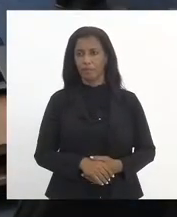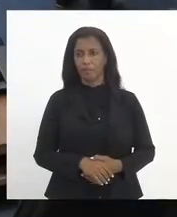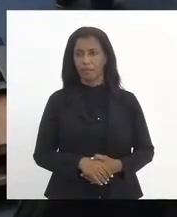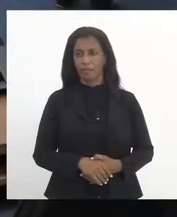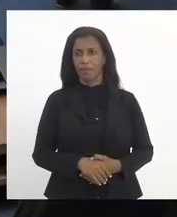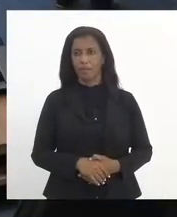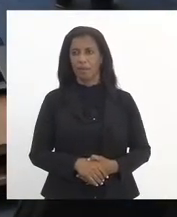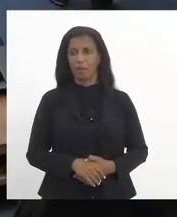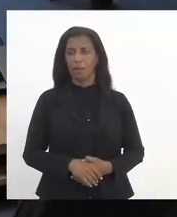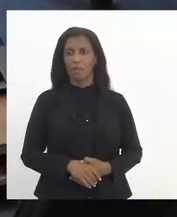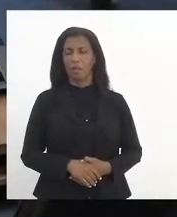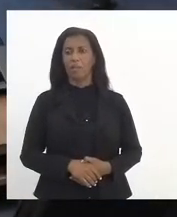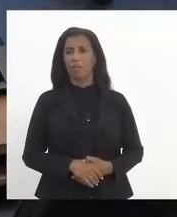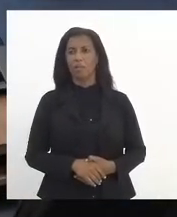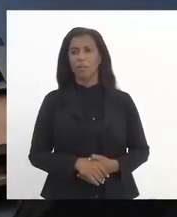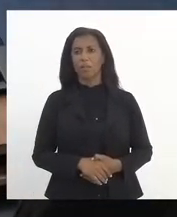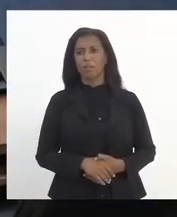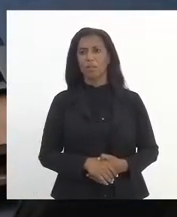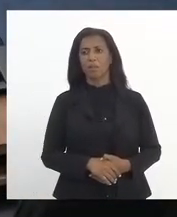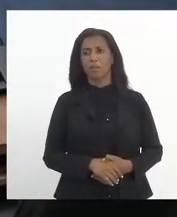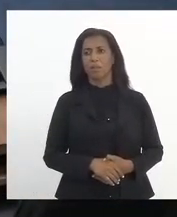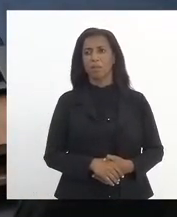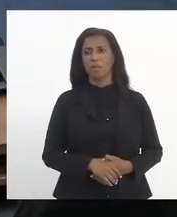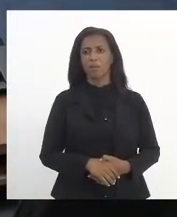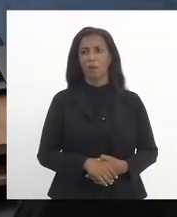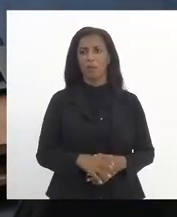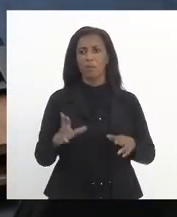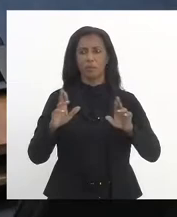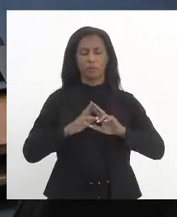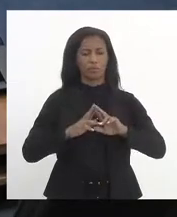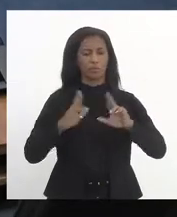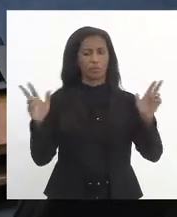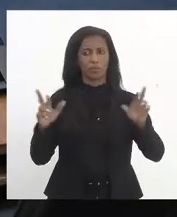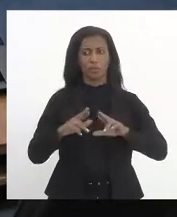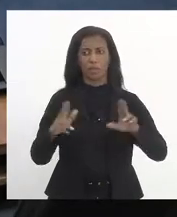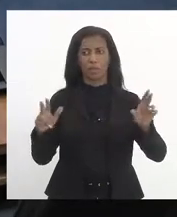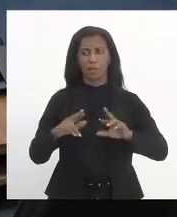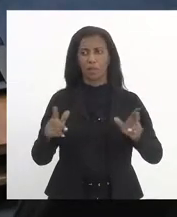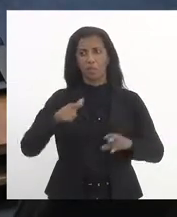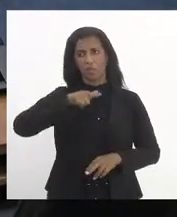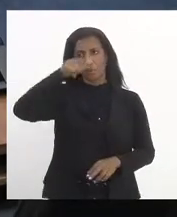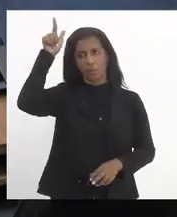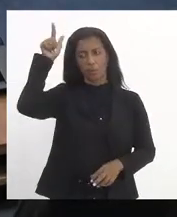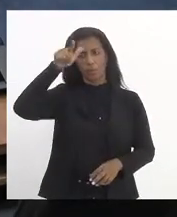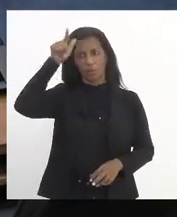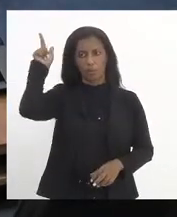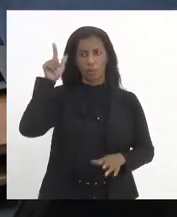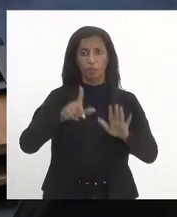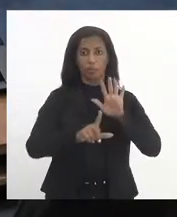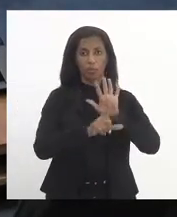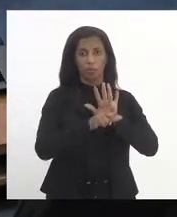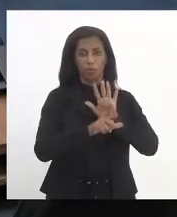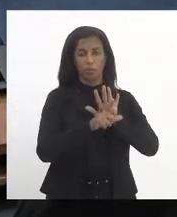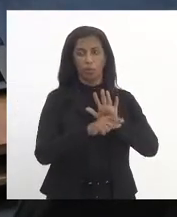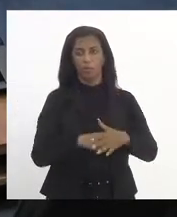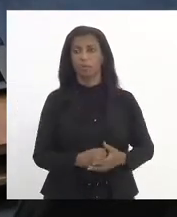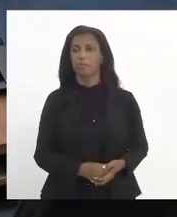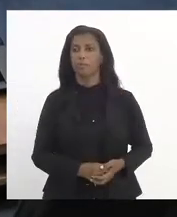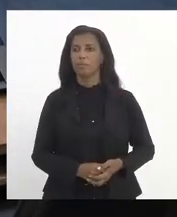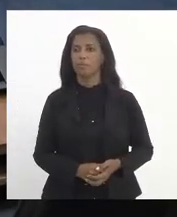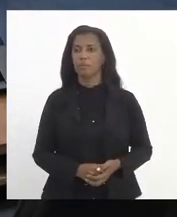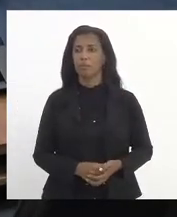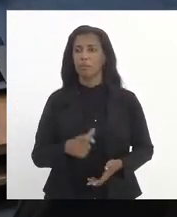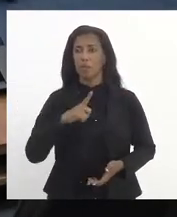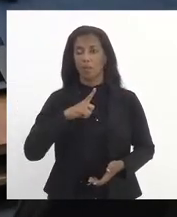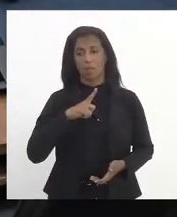permite, em resposta à deputada Mar. Eu, diferentemente, deputado Luiz Paulo, de uma lei ordinária, e que